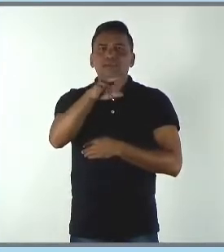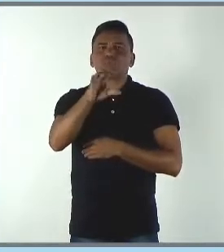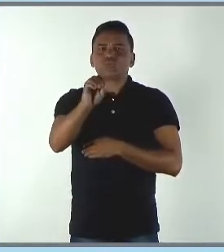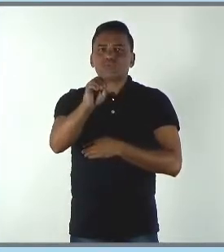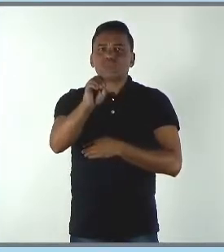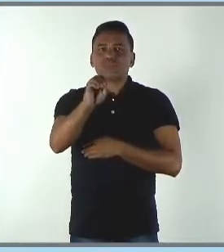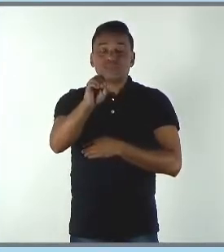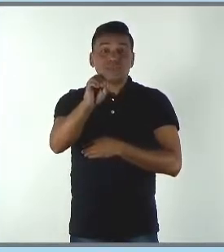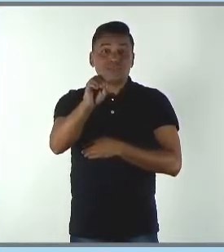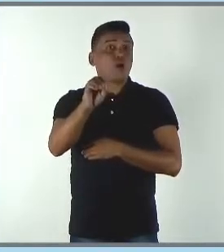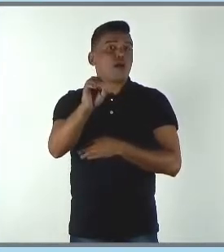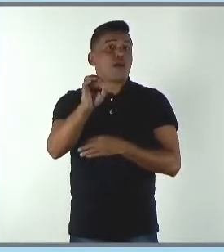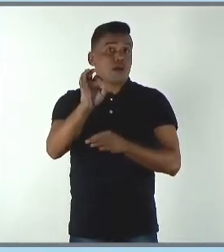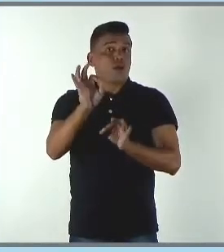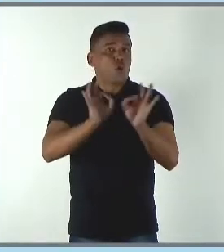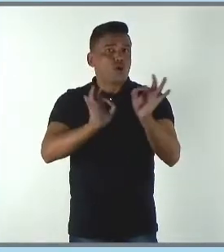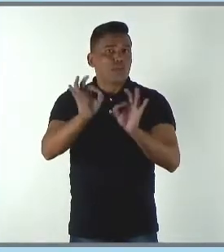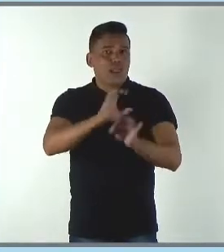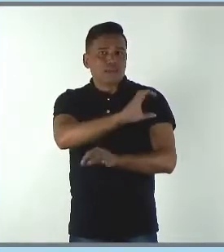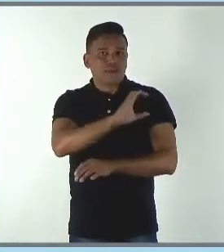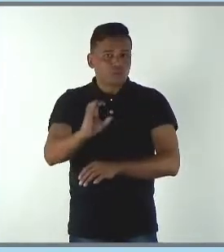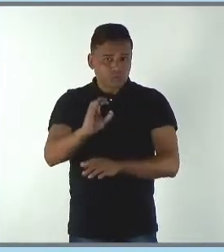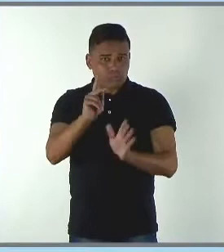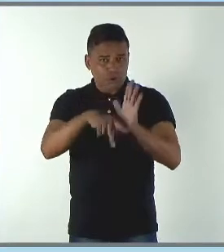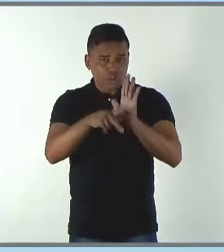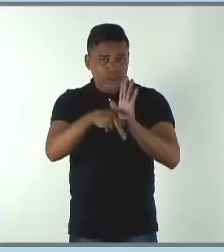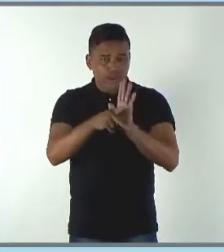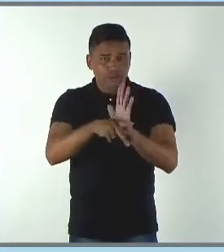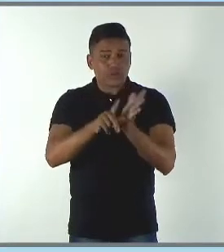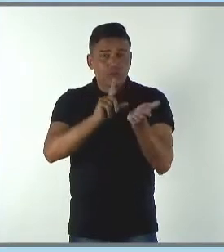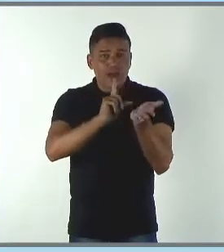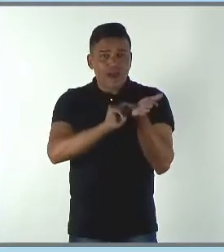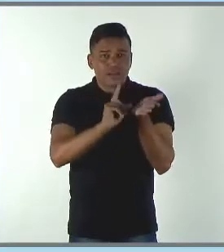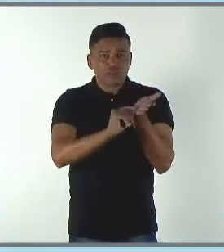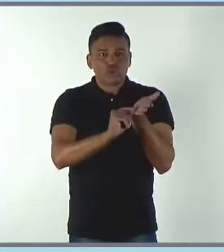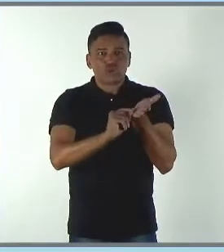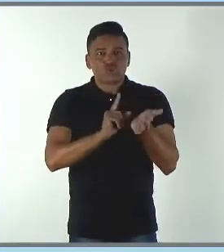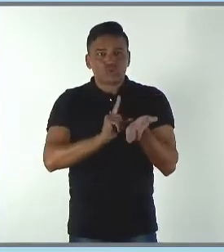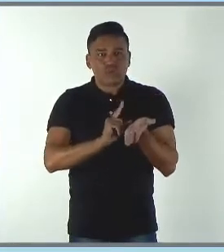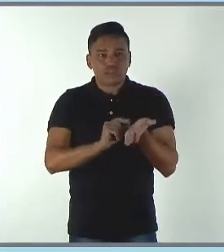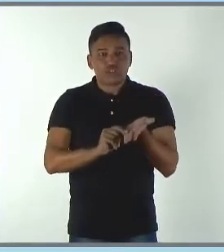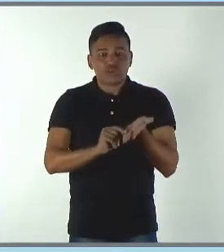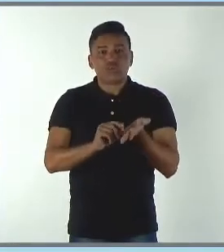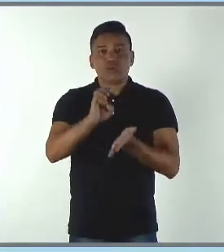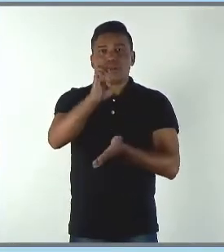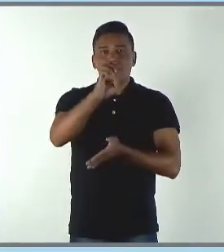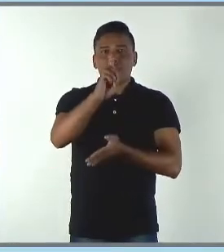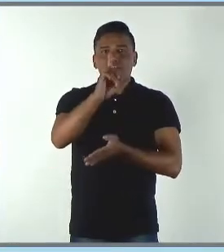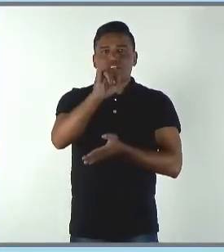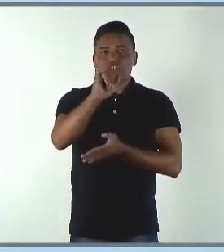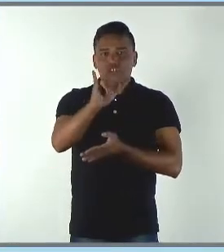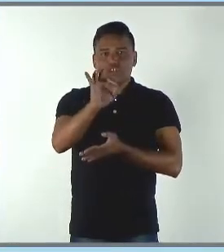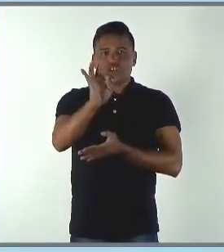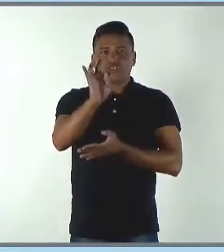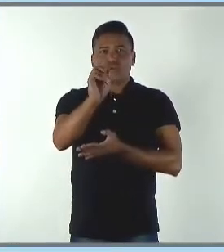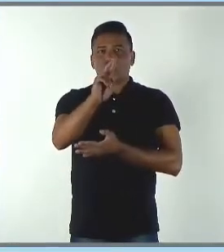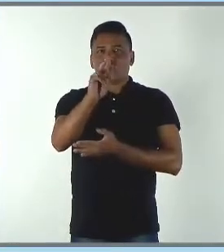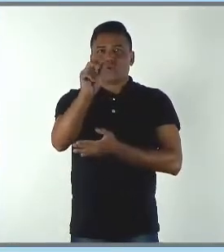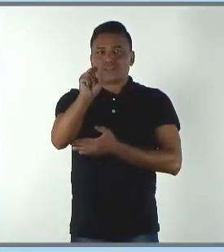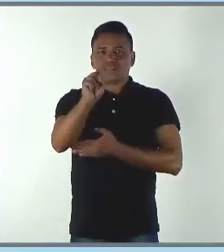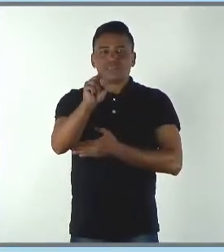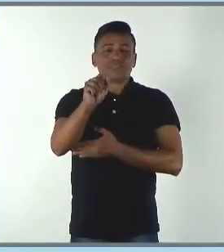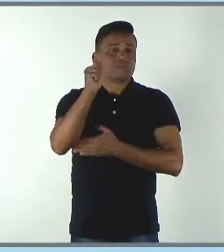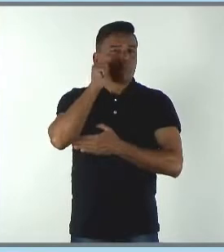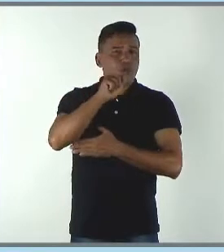projeto que eu venho coordenando já há algum tempo, e é um artigo que se chama justamente Editoras Negras, Compromisso